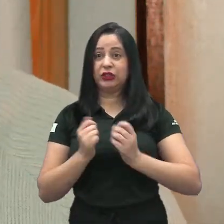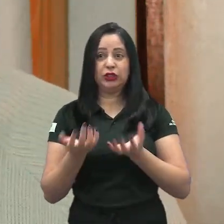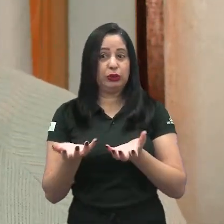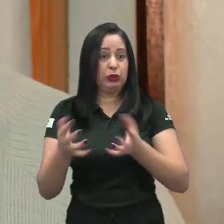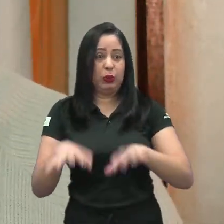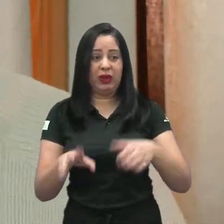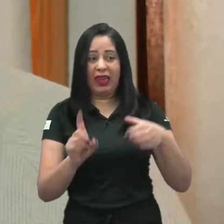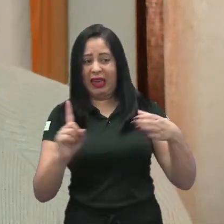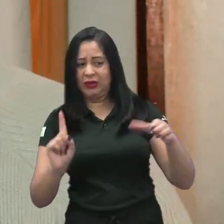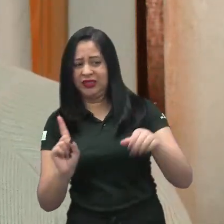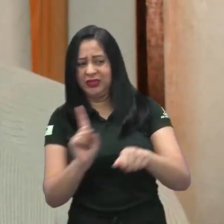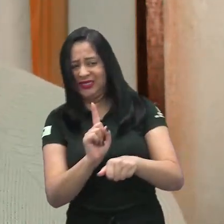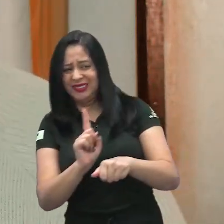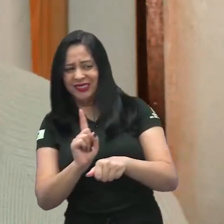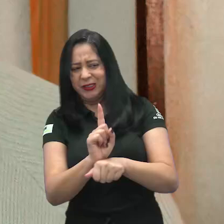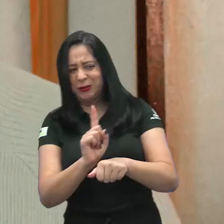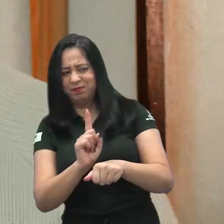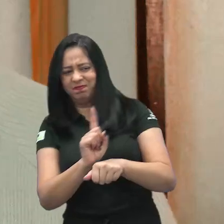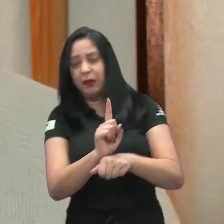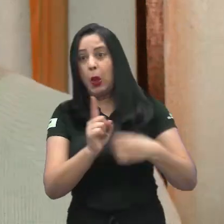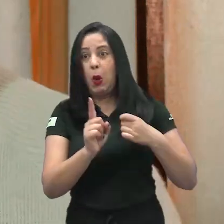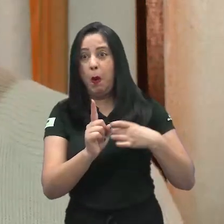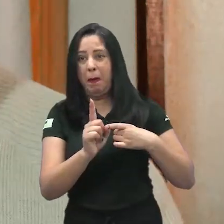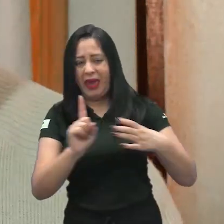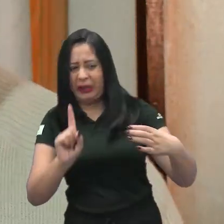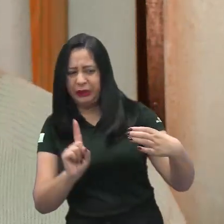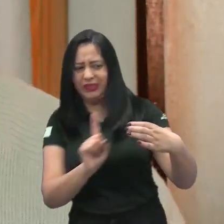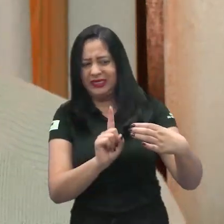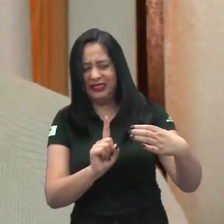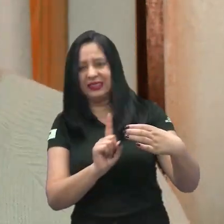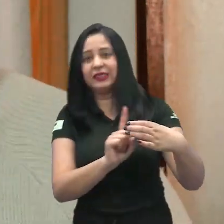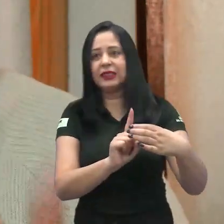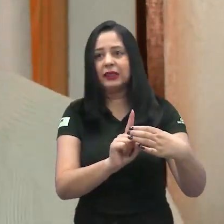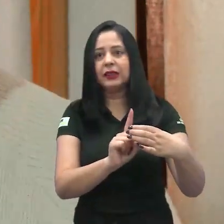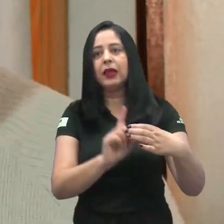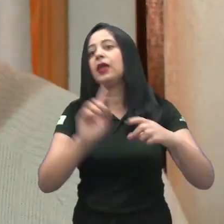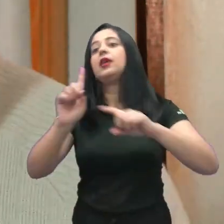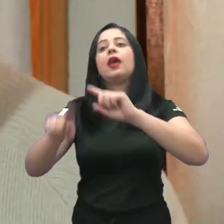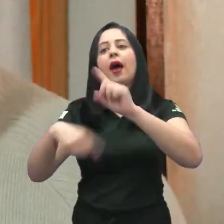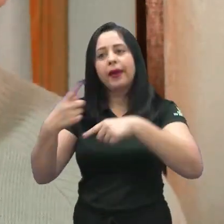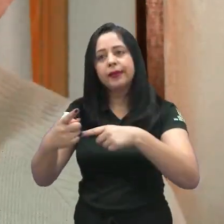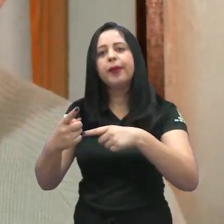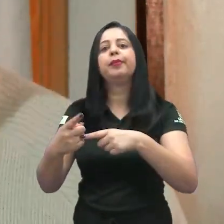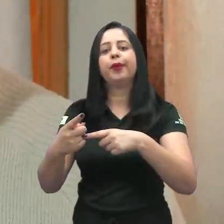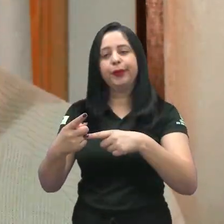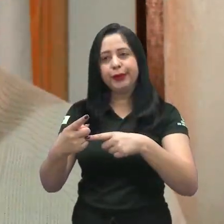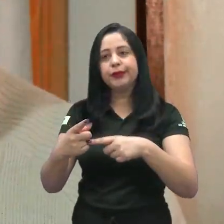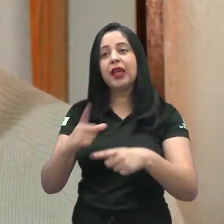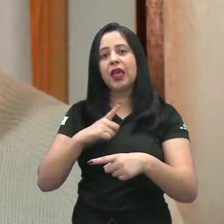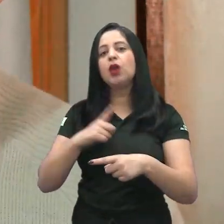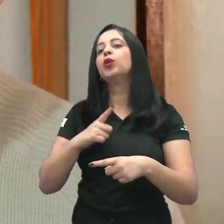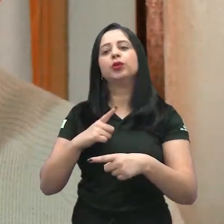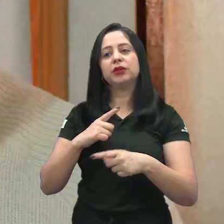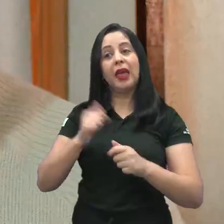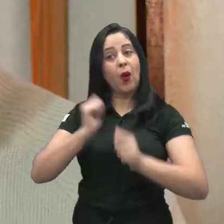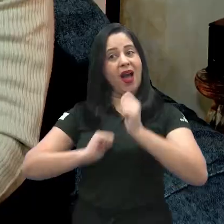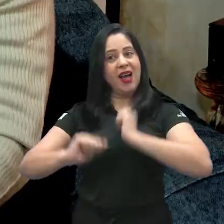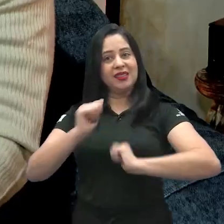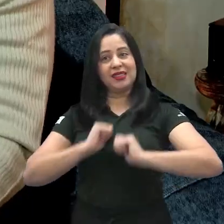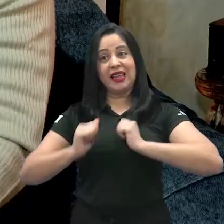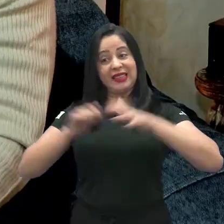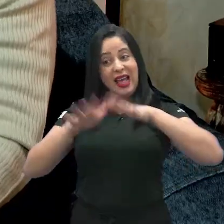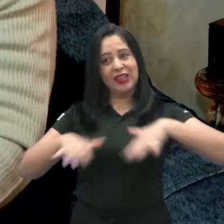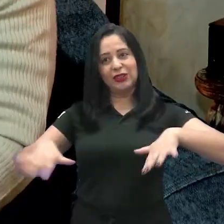fobia social, e a partir disso eu acabei desenvolvendo um transtorno que é chamado de transtorno de ansiedade generalizada.